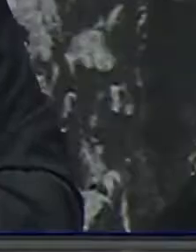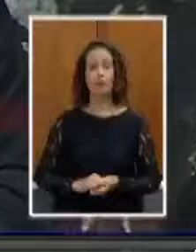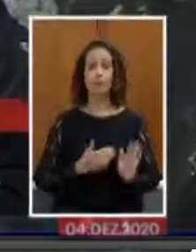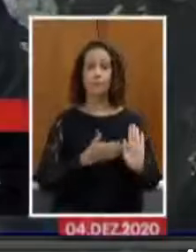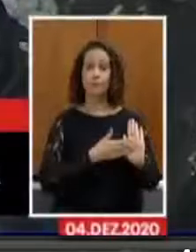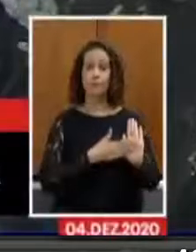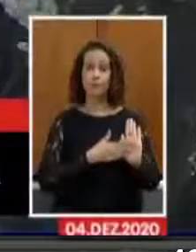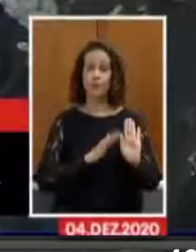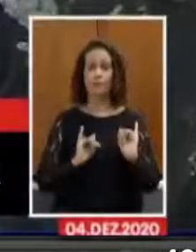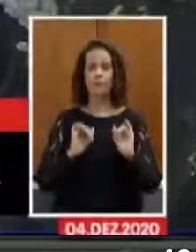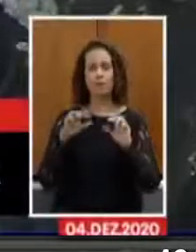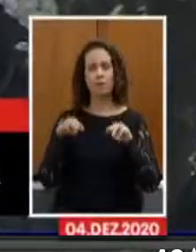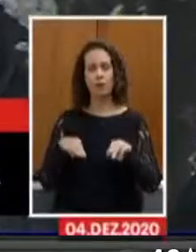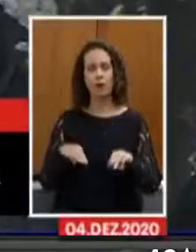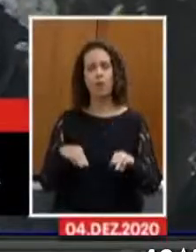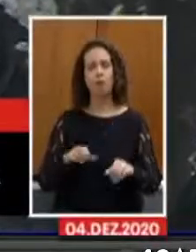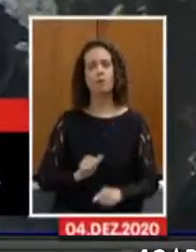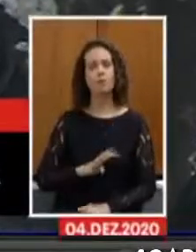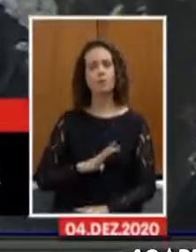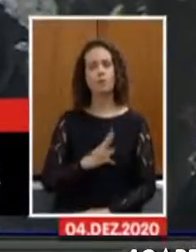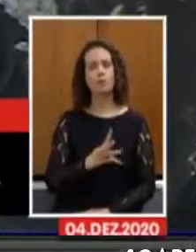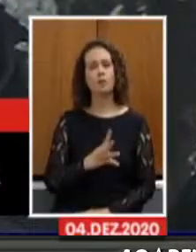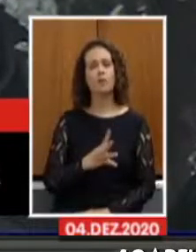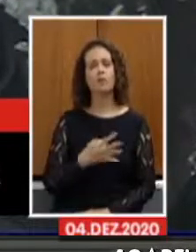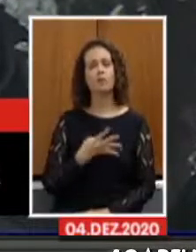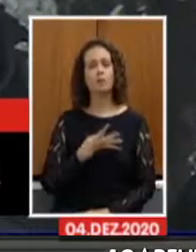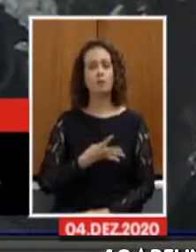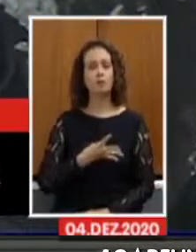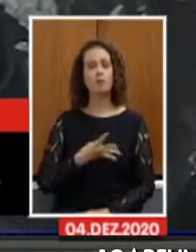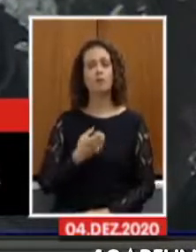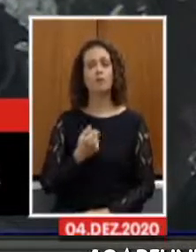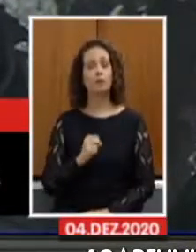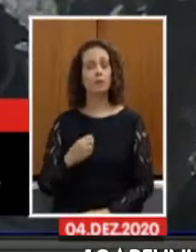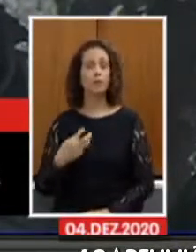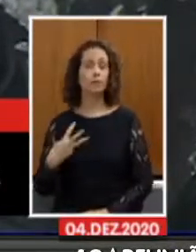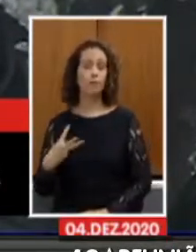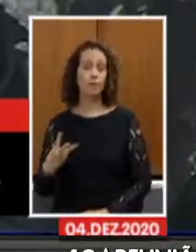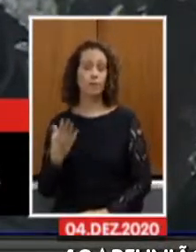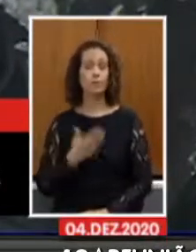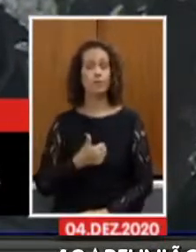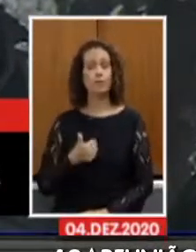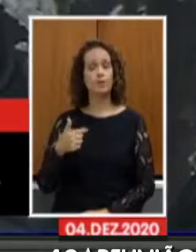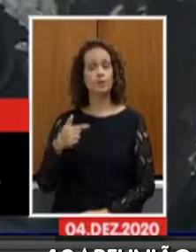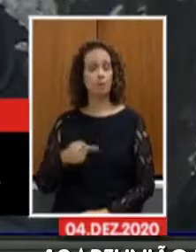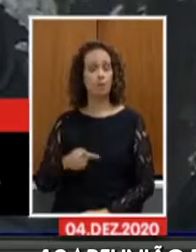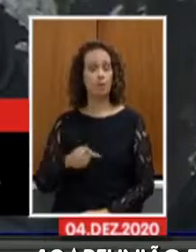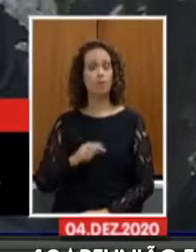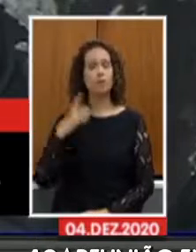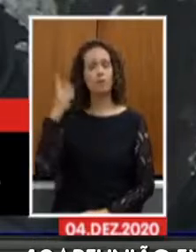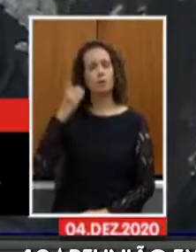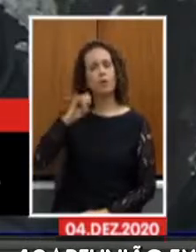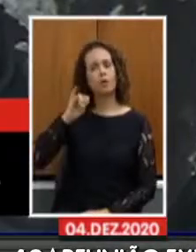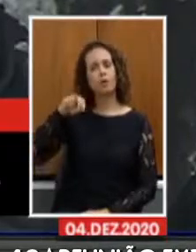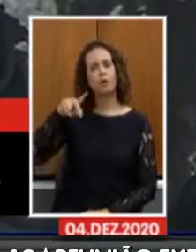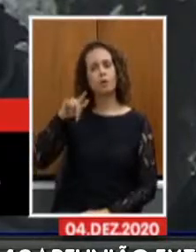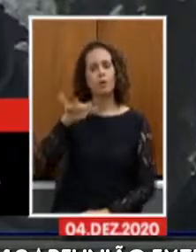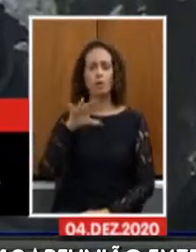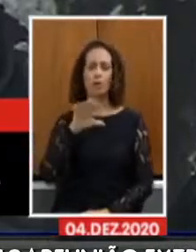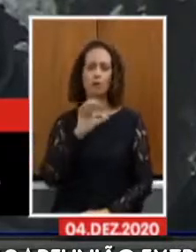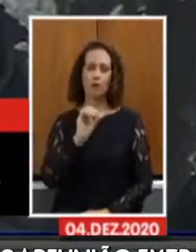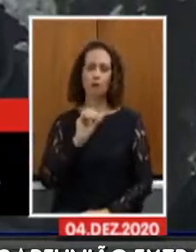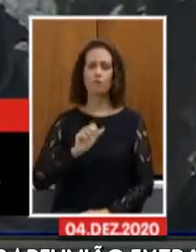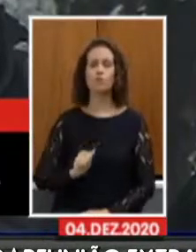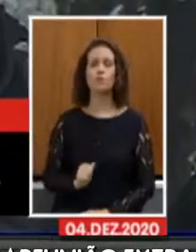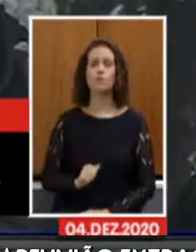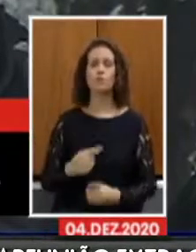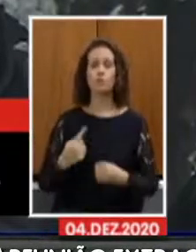redação final do projeto de lei de número 4.783 de 2017, deputado Inácio Franco, que autoriza o Poder Executivo a fazer reverter ao